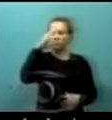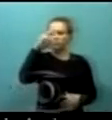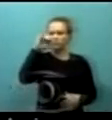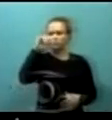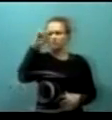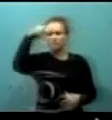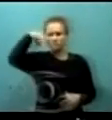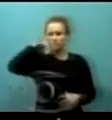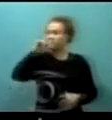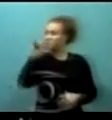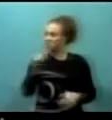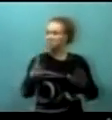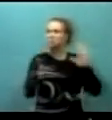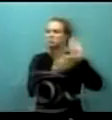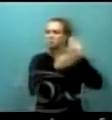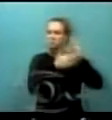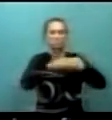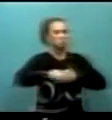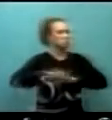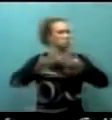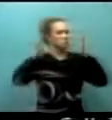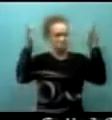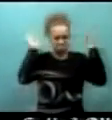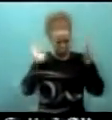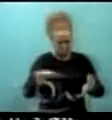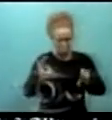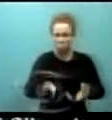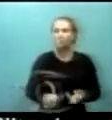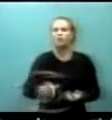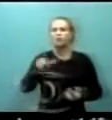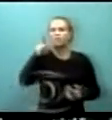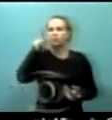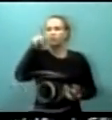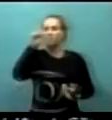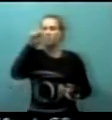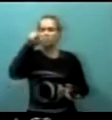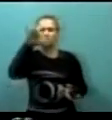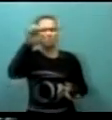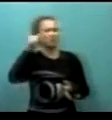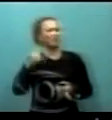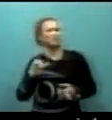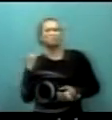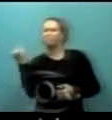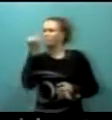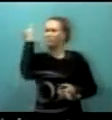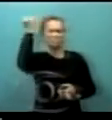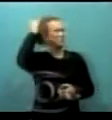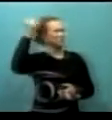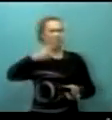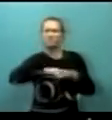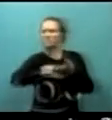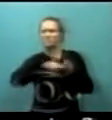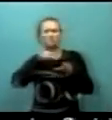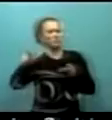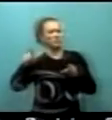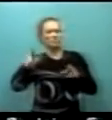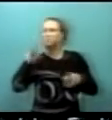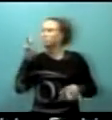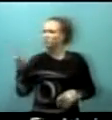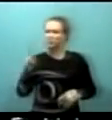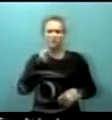propôs essa homenagem. A Galha é fundamental para Joinville como